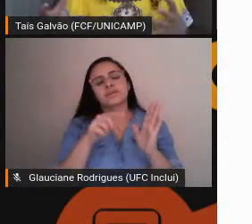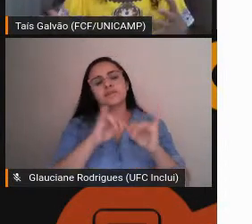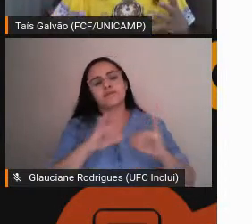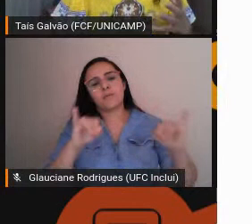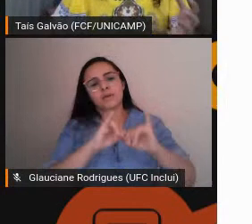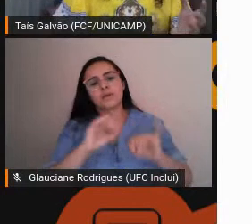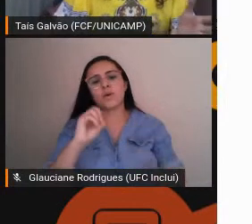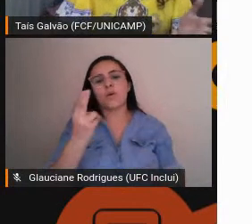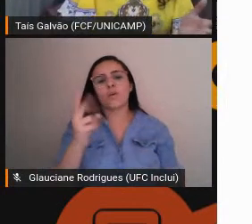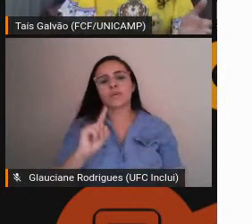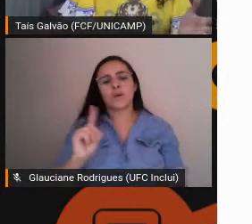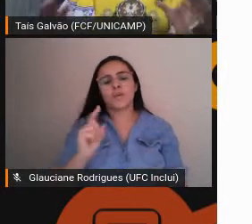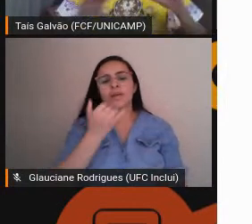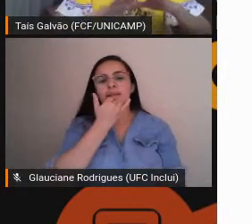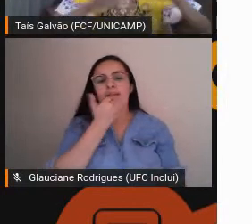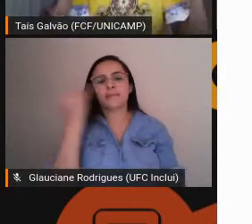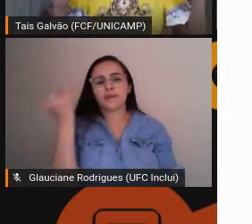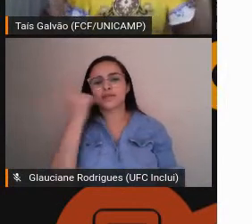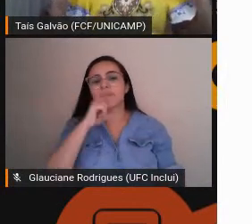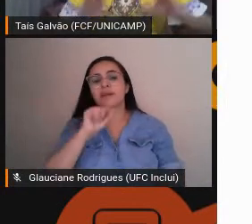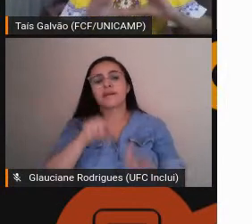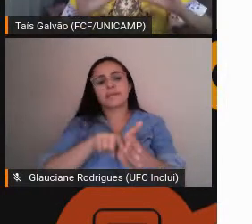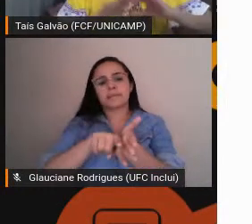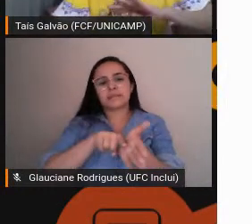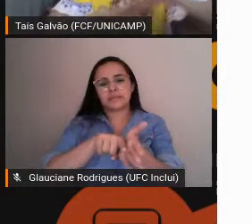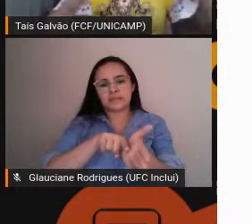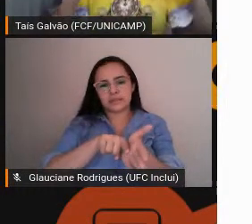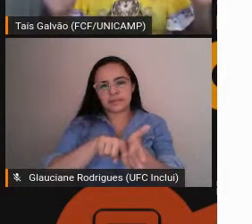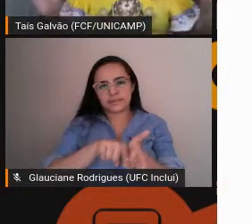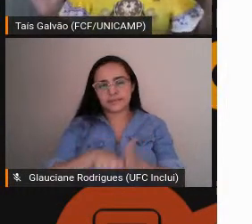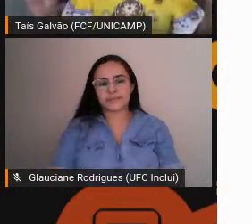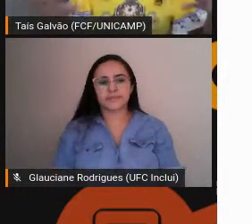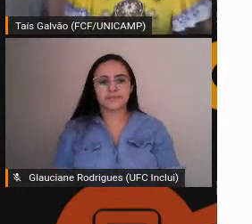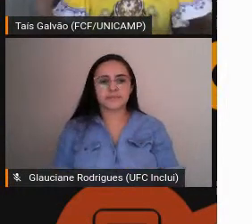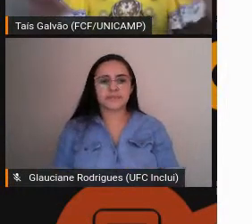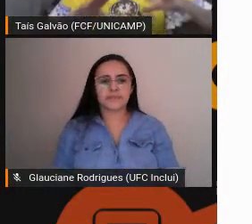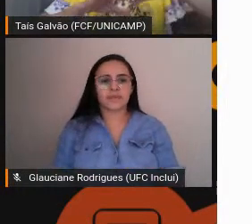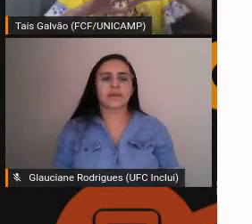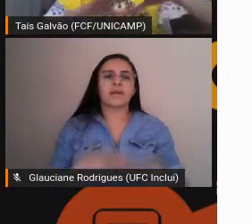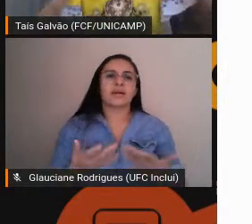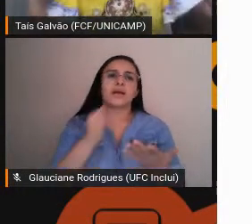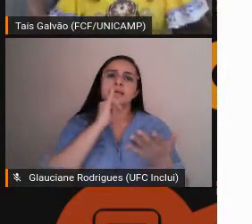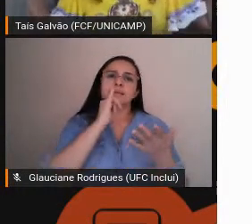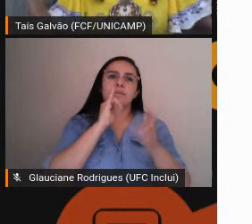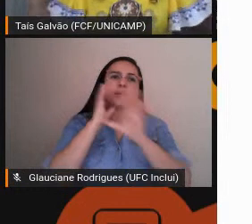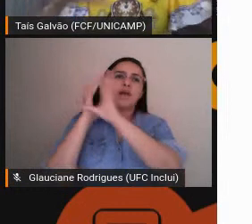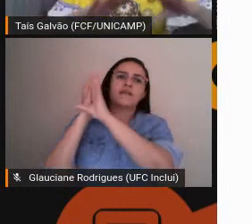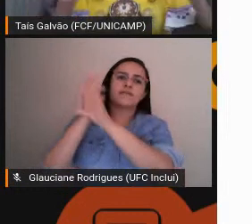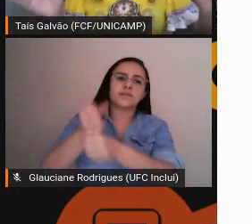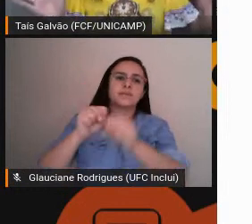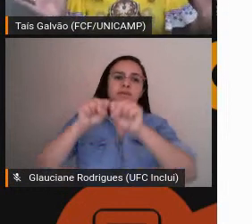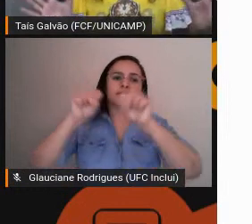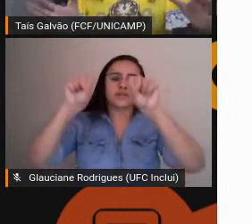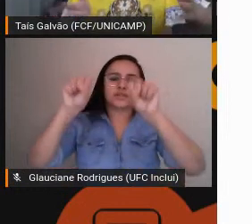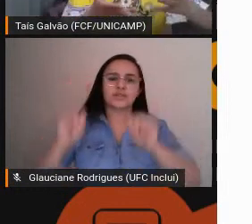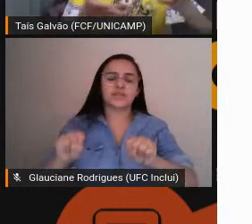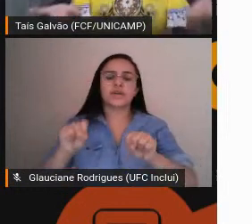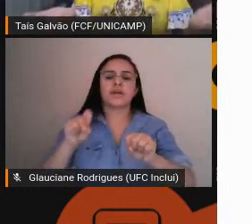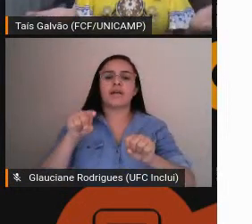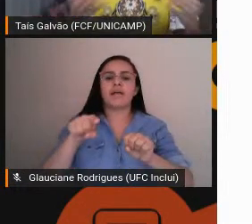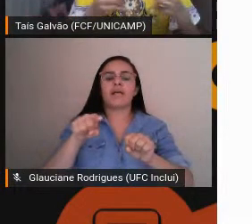de quem está produzindo essa pesquisa. Então, você vai chegar numa revisão sistemática, no que seria o topo da